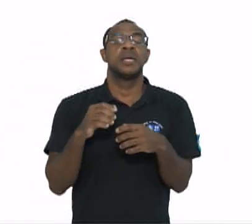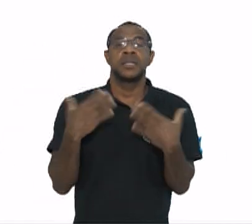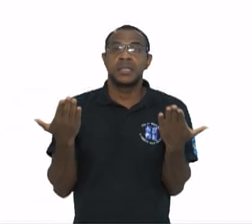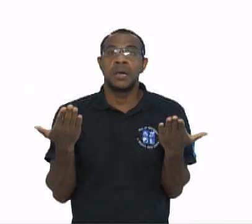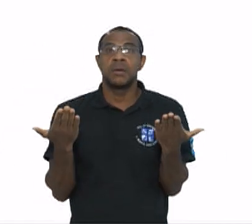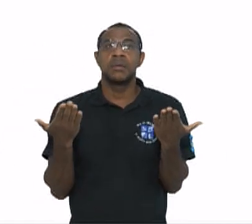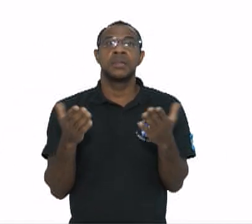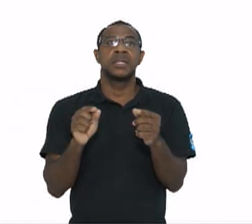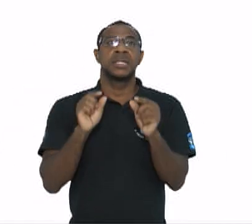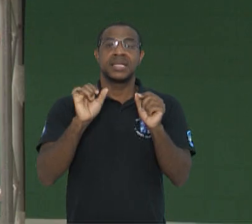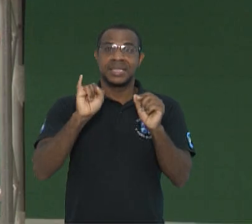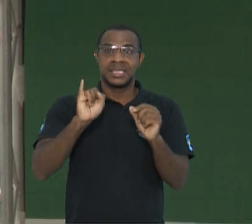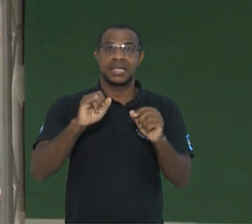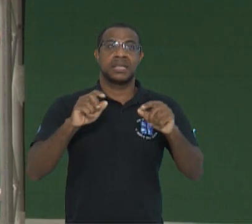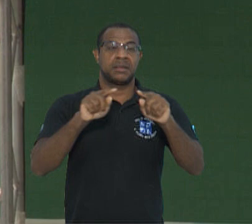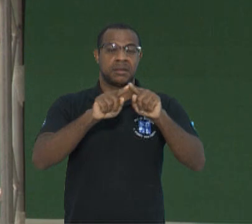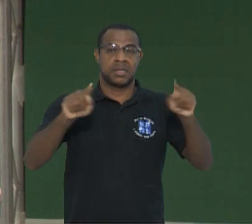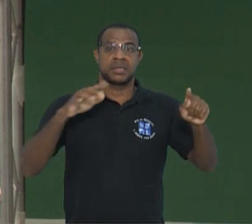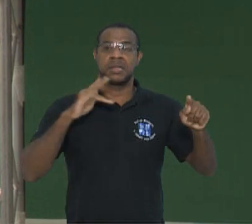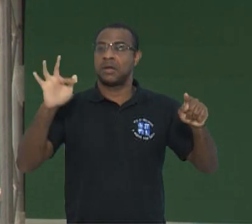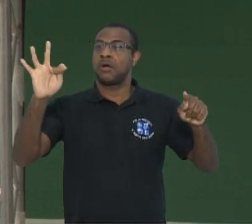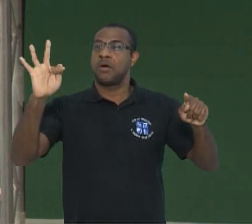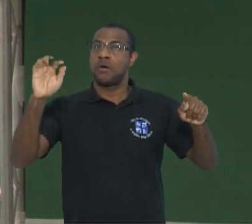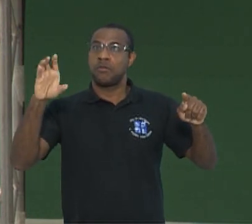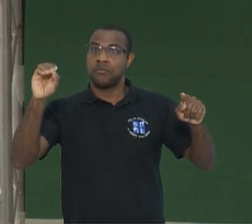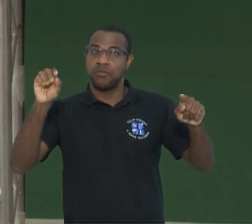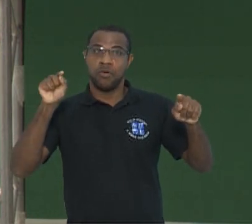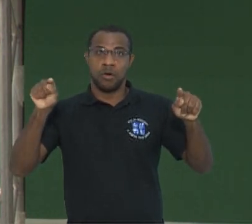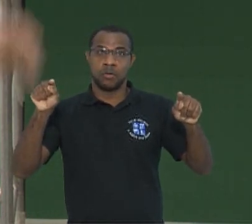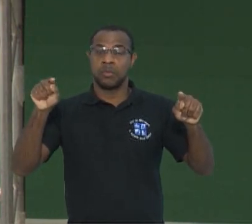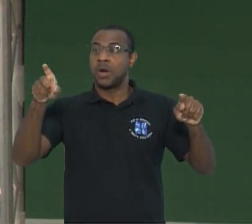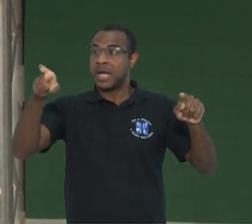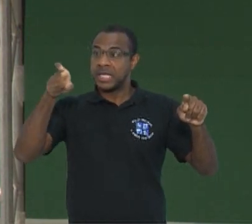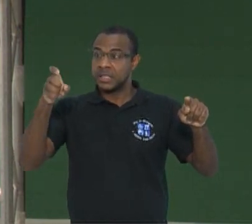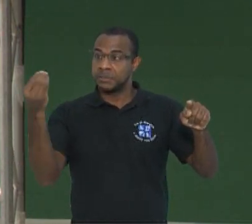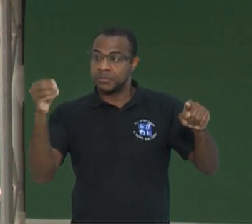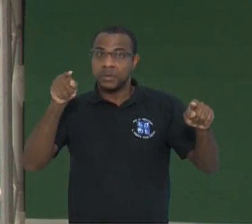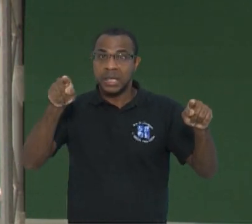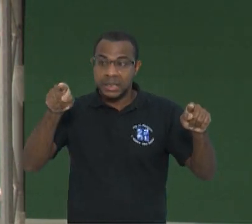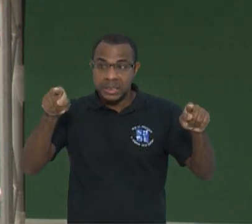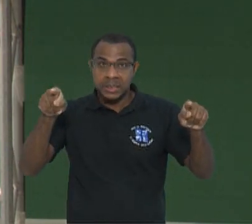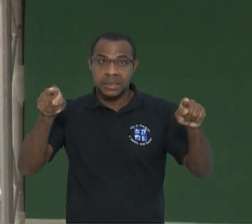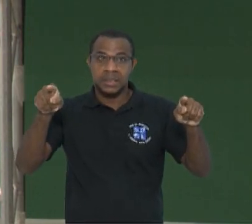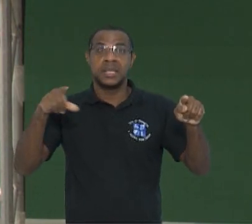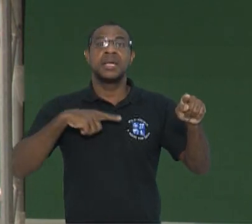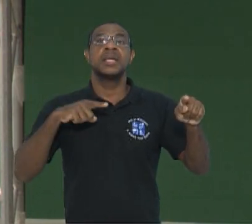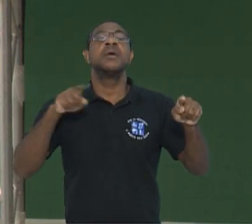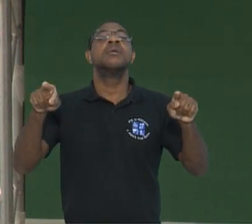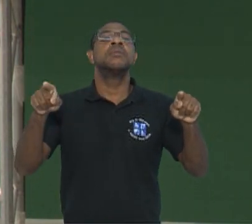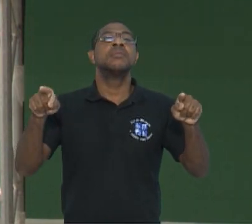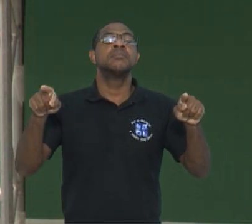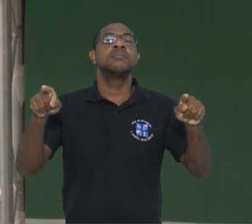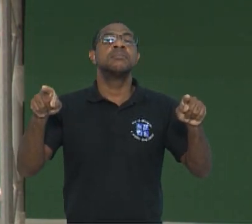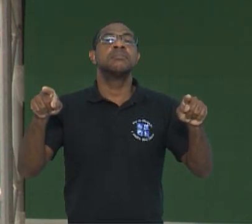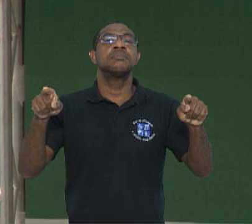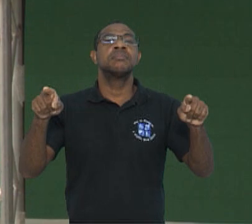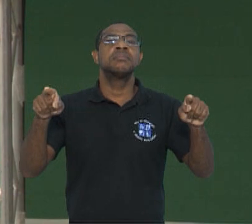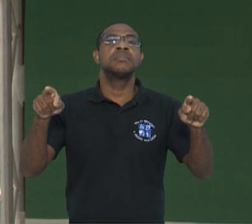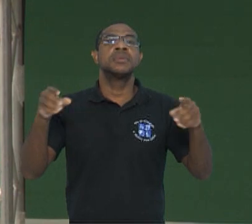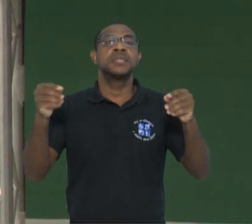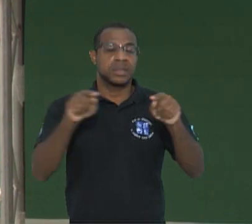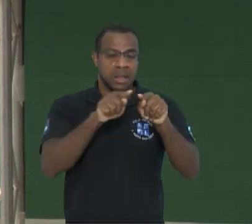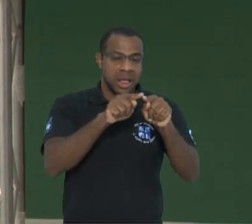a hipérbole tiver os focos e os vértices sobre o eixo Y e a origem do plano